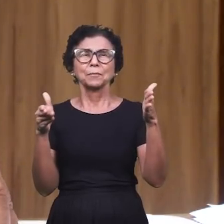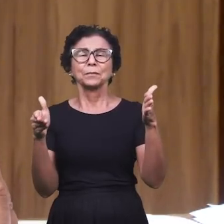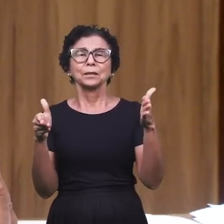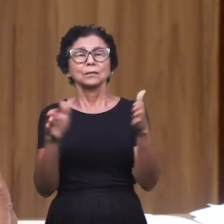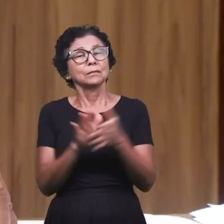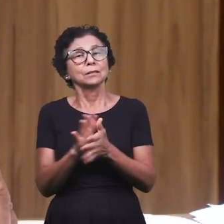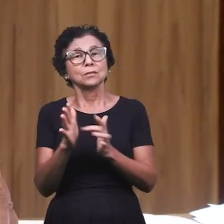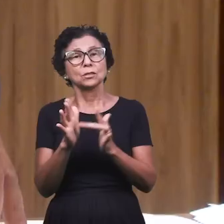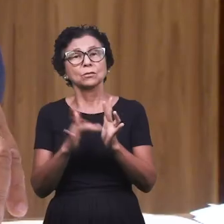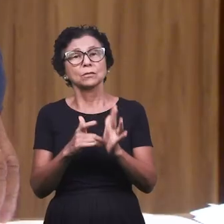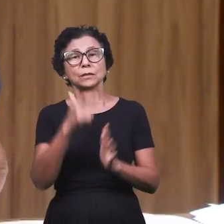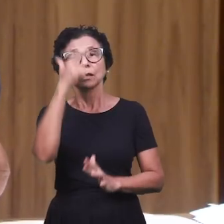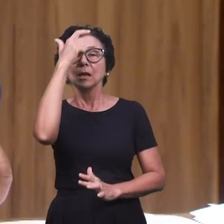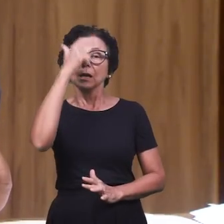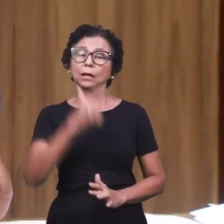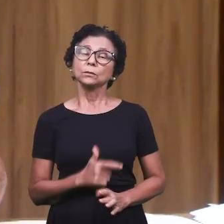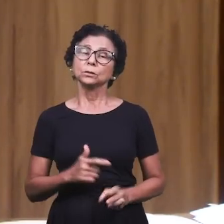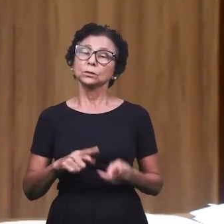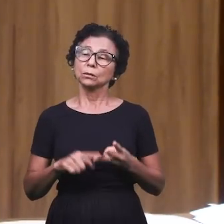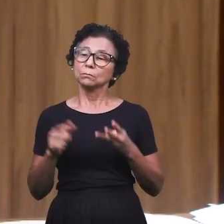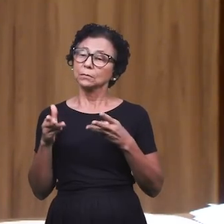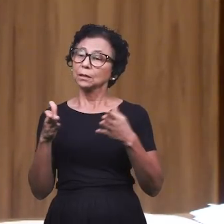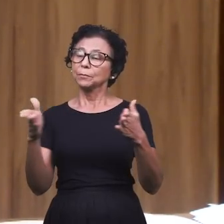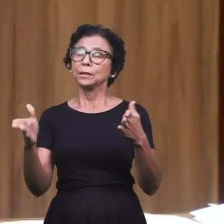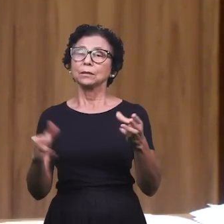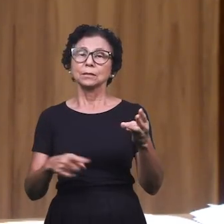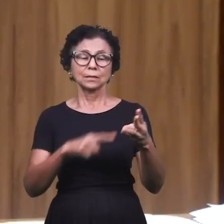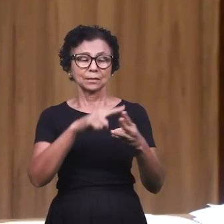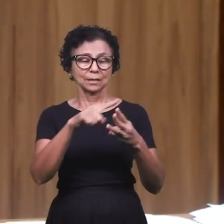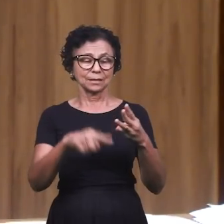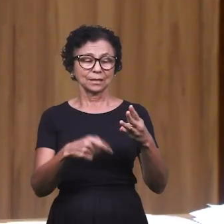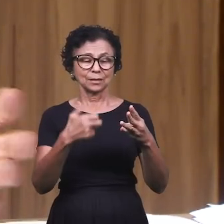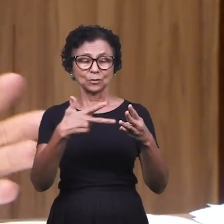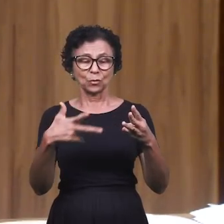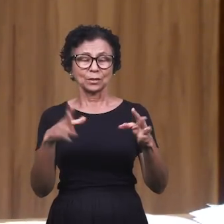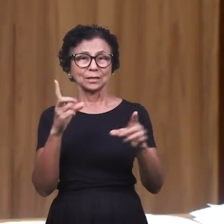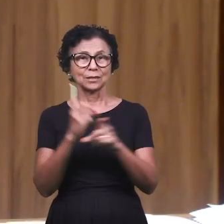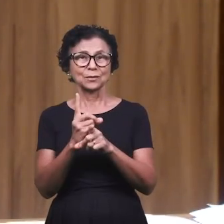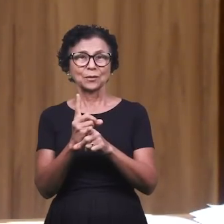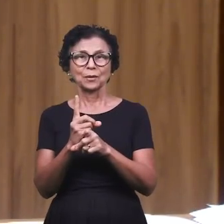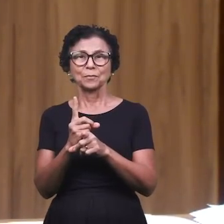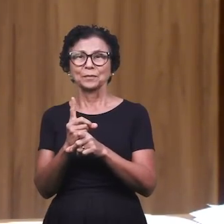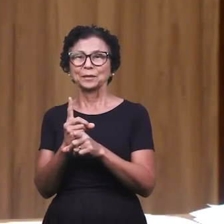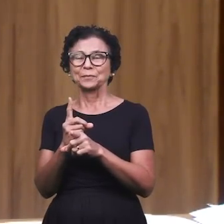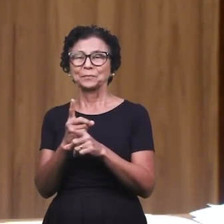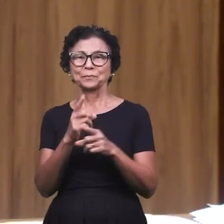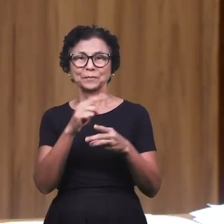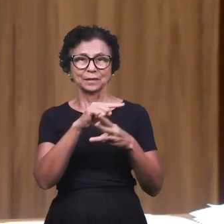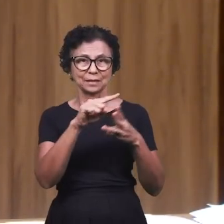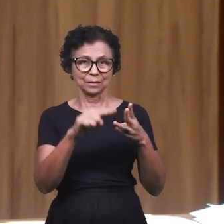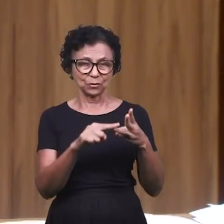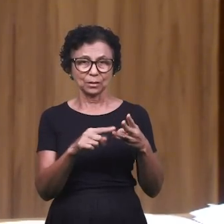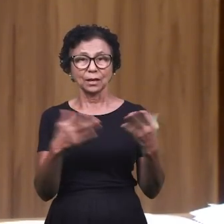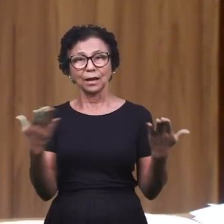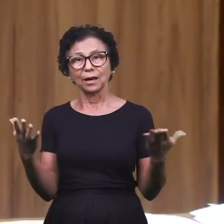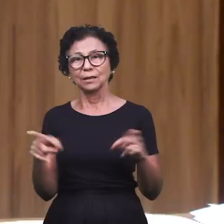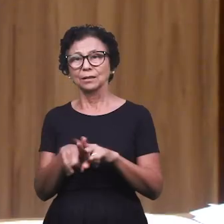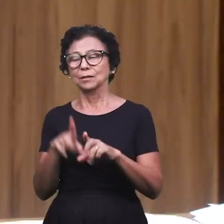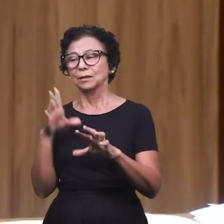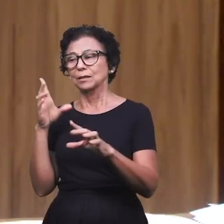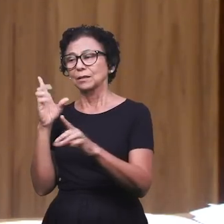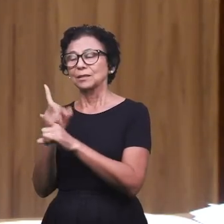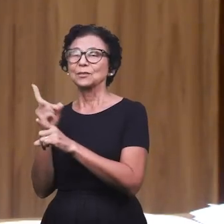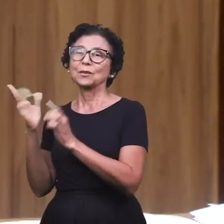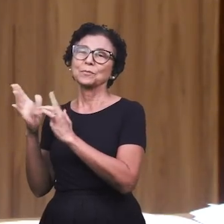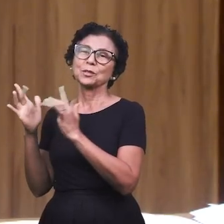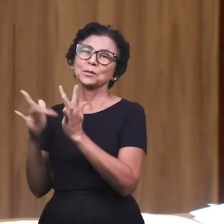precisa descobrir. Quando o homem descobre essas 3 coisas, ele descobre Jesus, né? Exatamente. Aí que é tudo. Então, Tomé fez essa